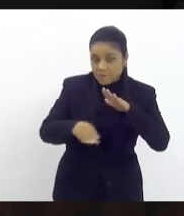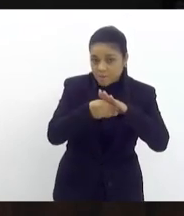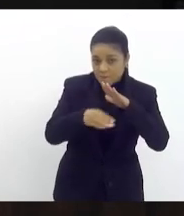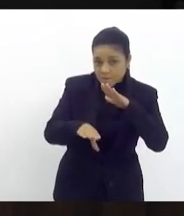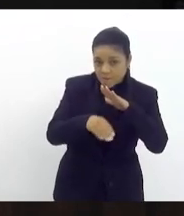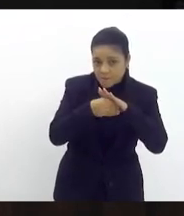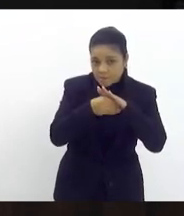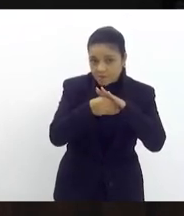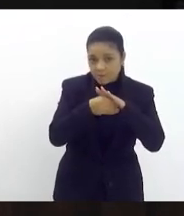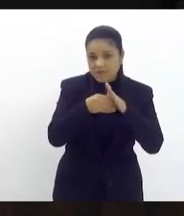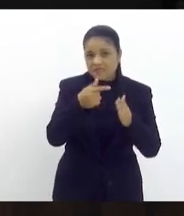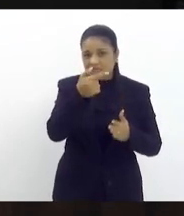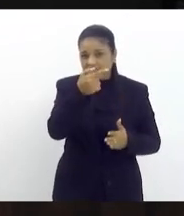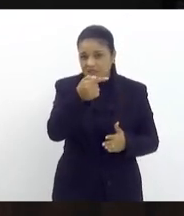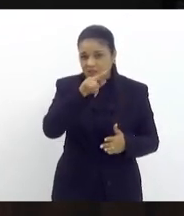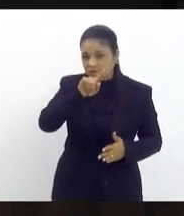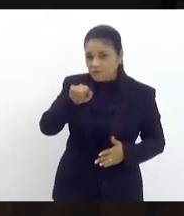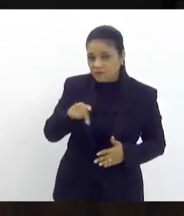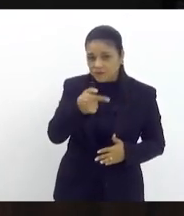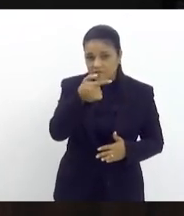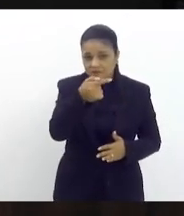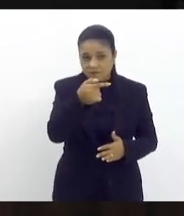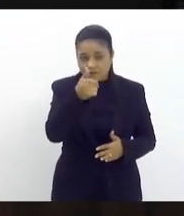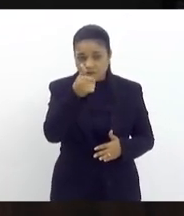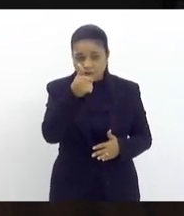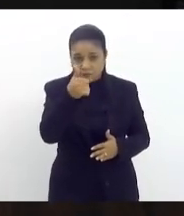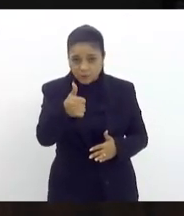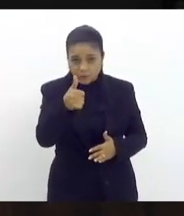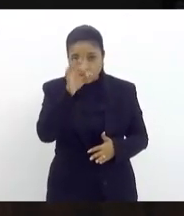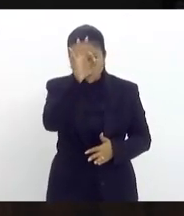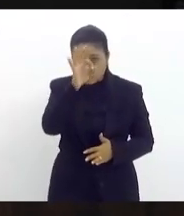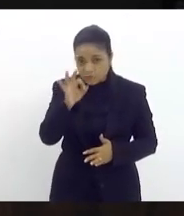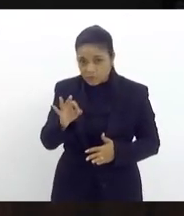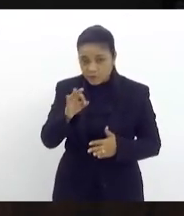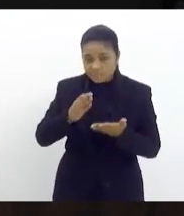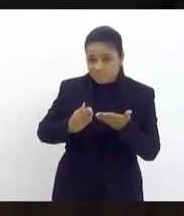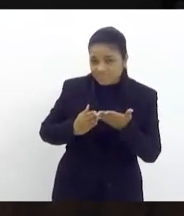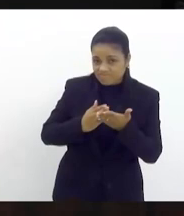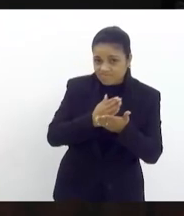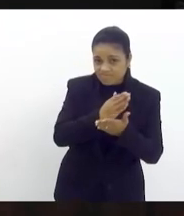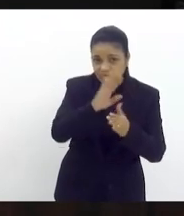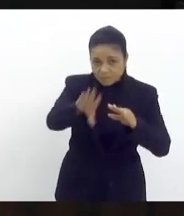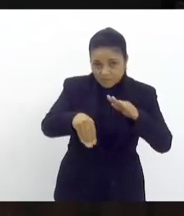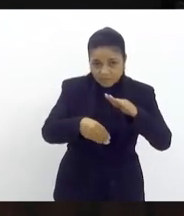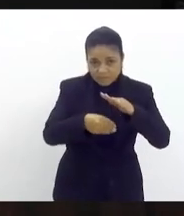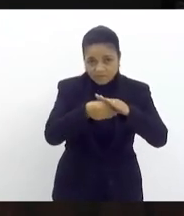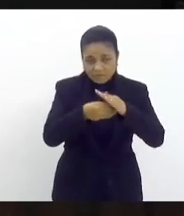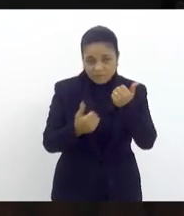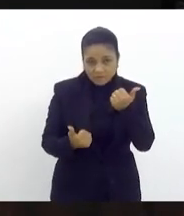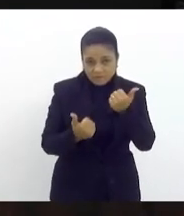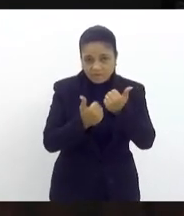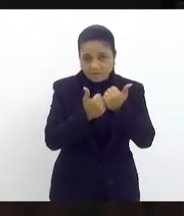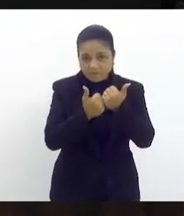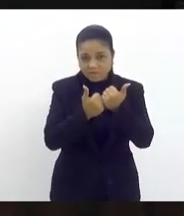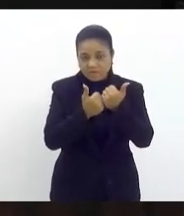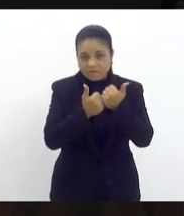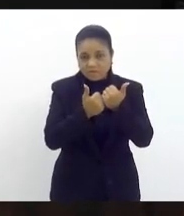perfazendo 7,71%, favorável com sub-emendas às